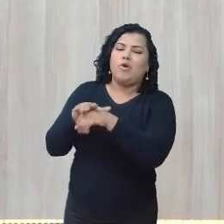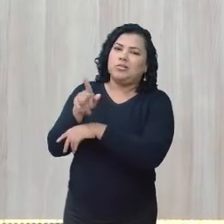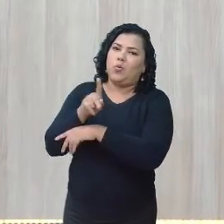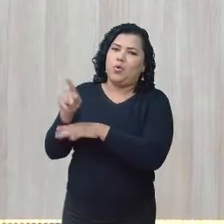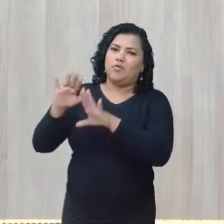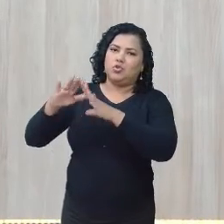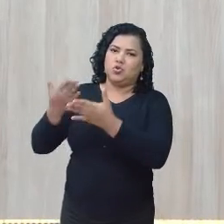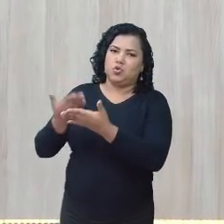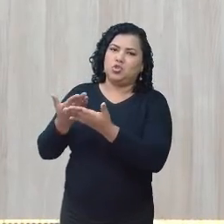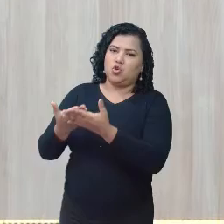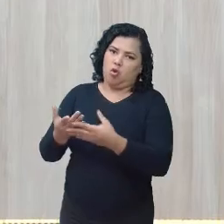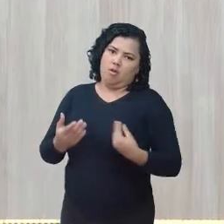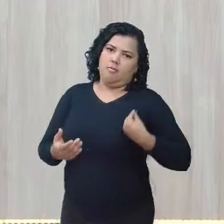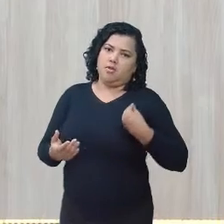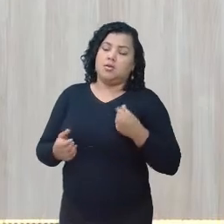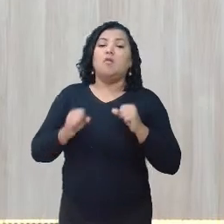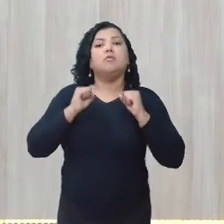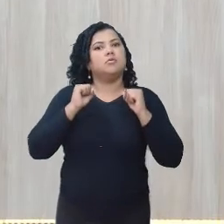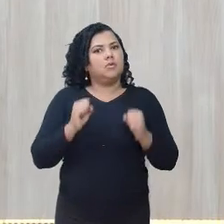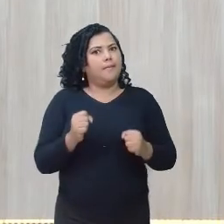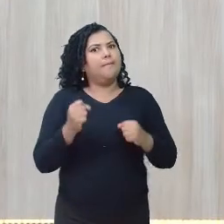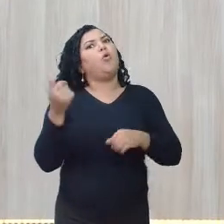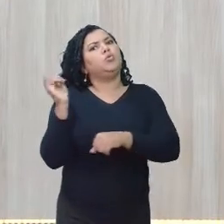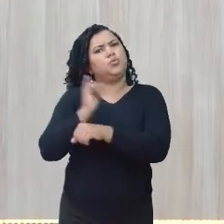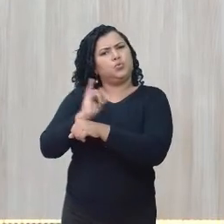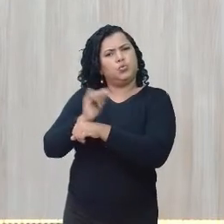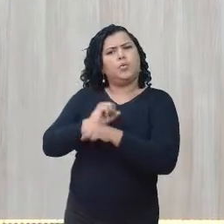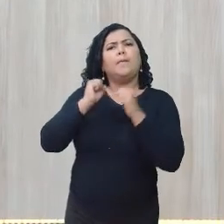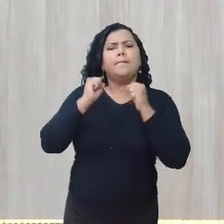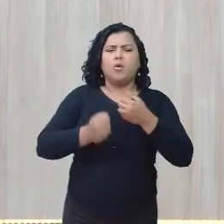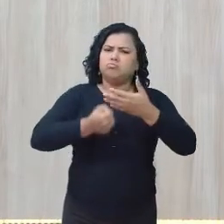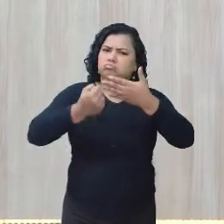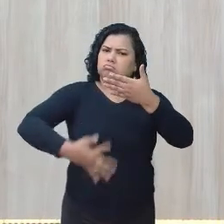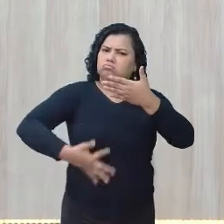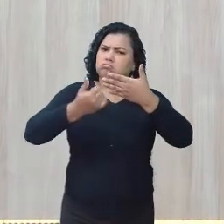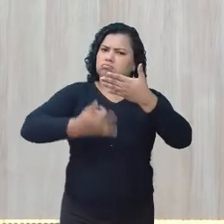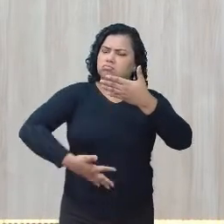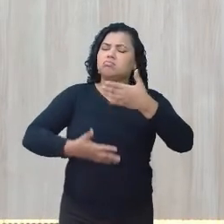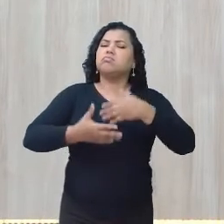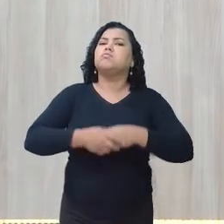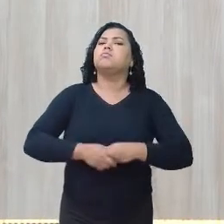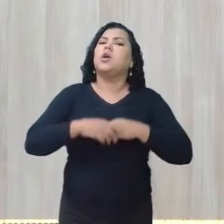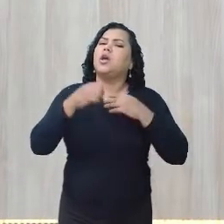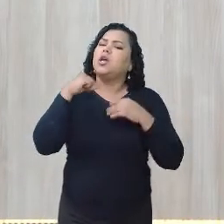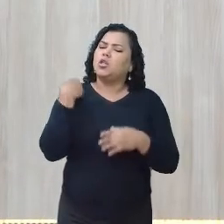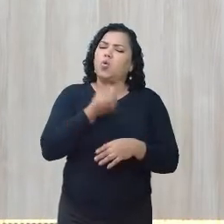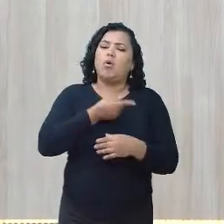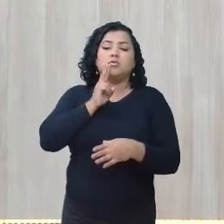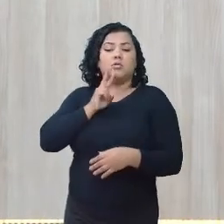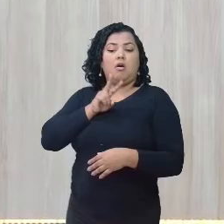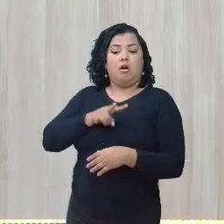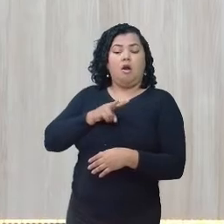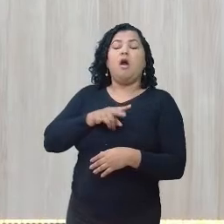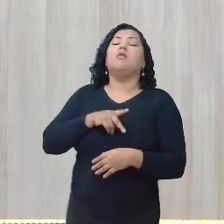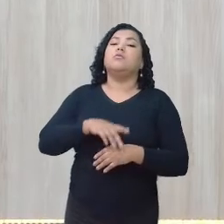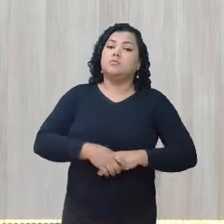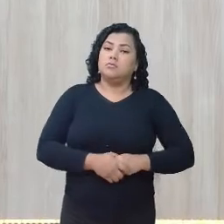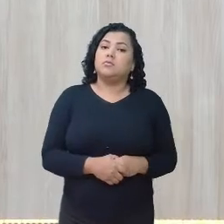em sala de aula, então você vai lá, deixa um comentário que a gente está sempre olhando, né,